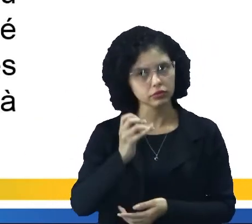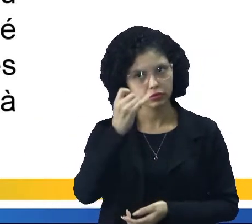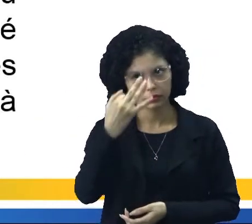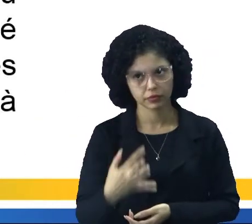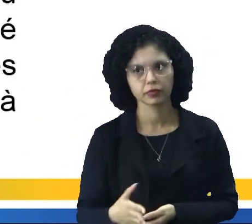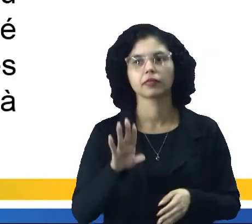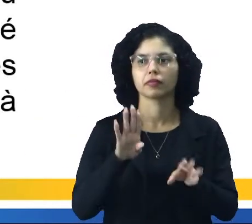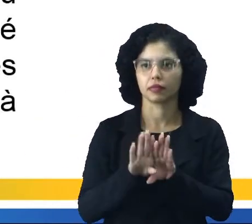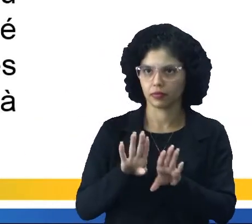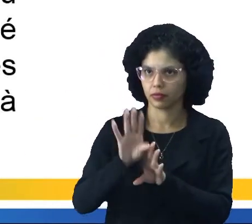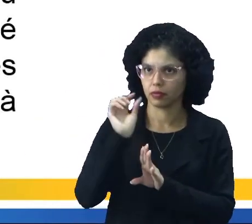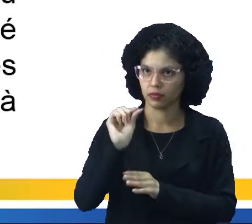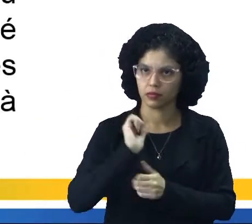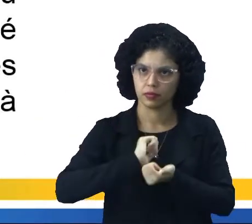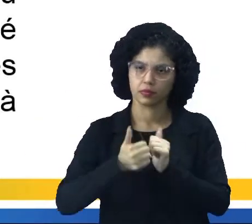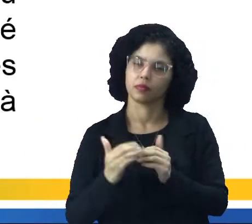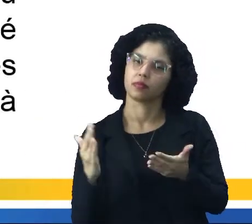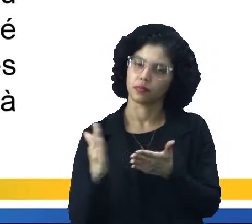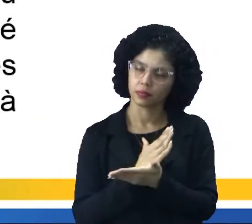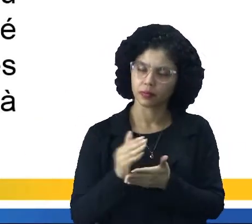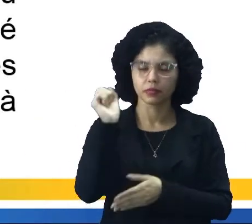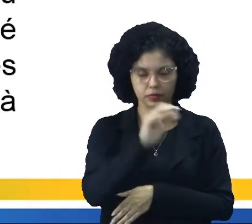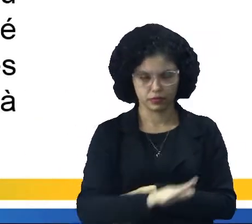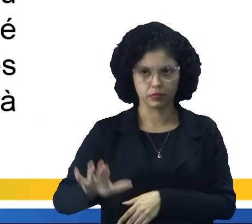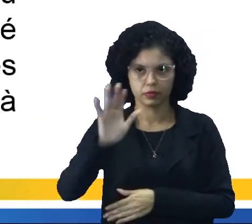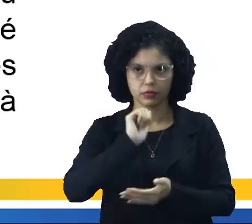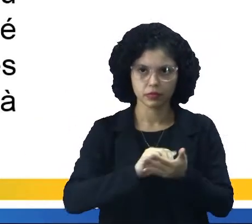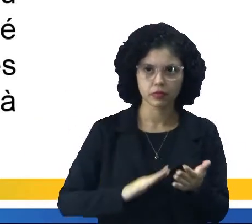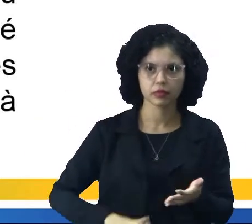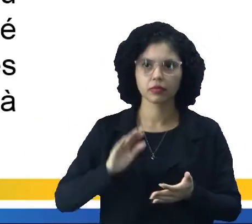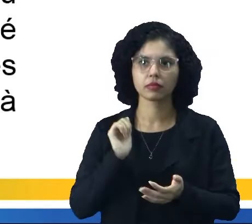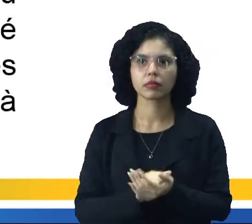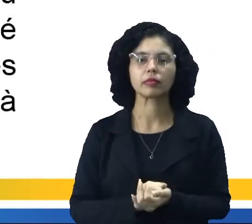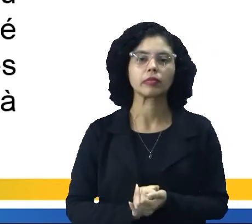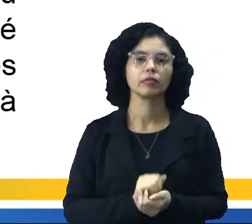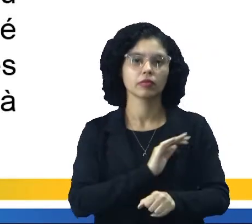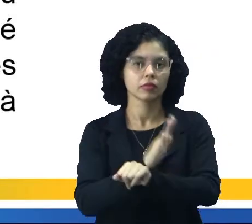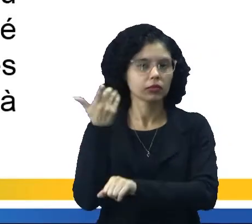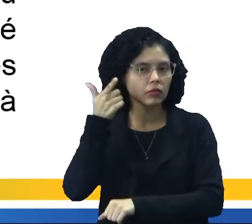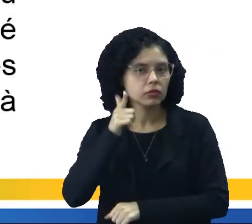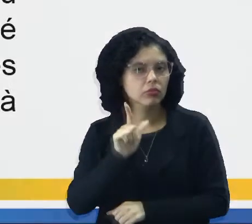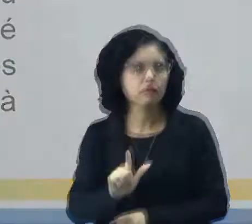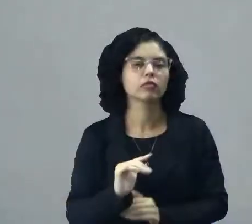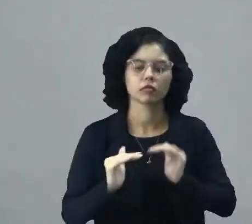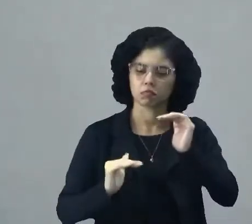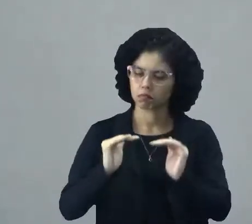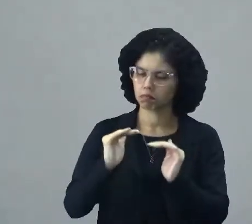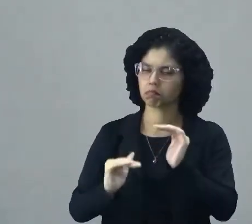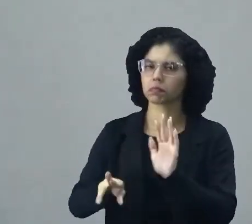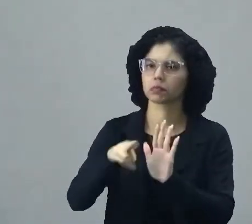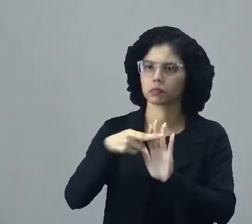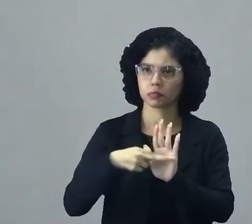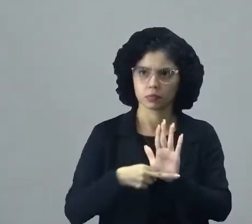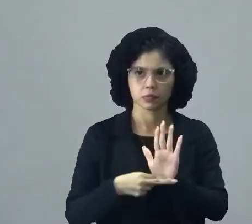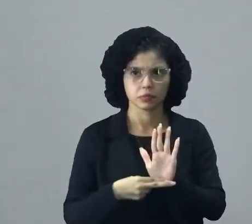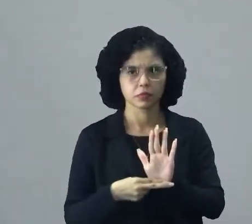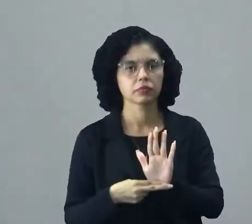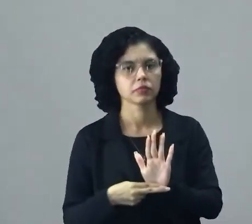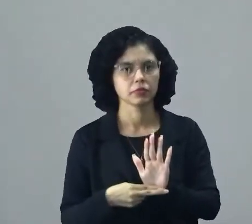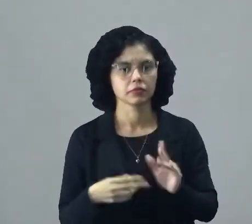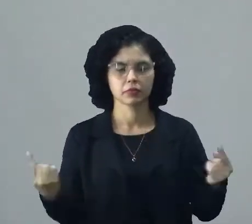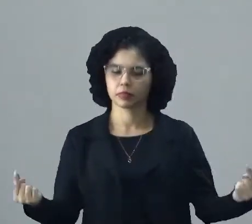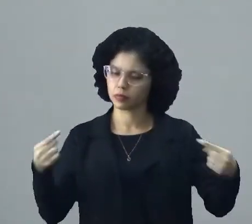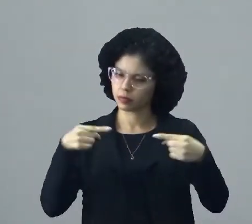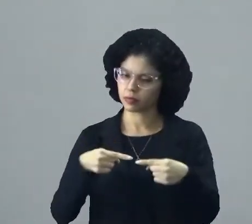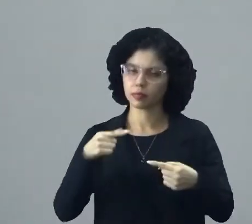mencionou também que é esporte, mas de alguma forma geral é uma atividade que a gente consegue regulamentar, tá bom? E tem esse viés da